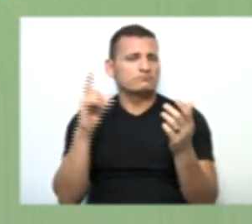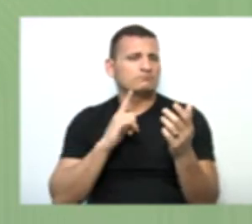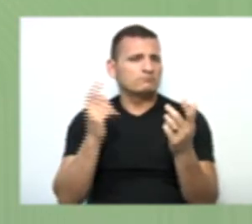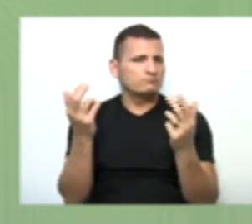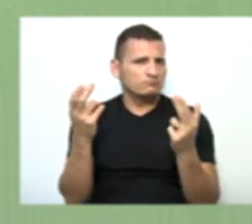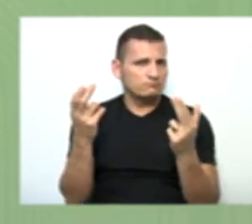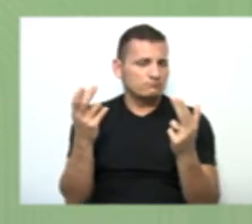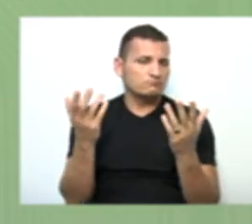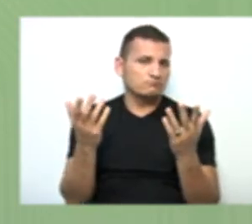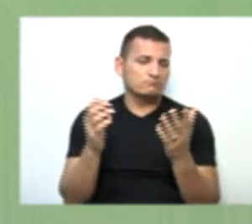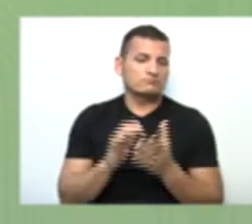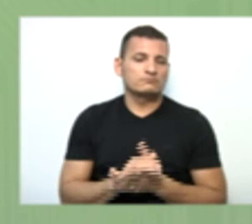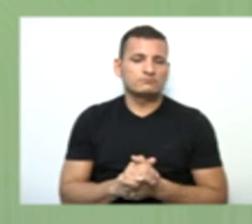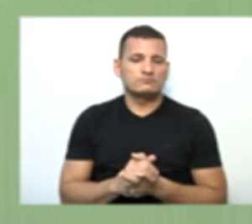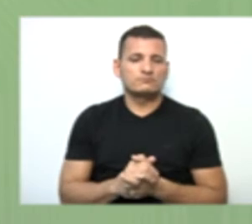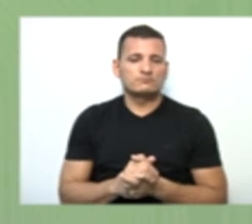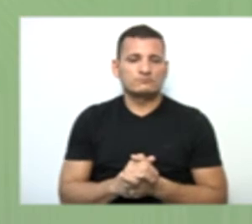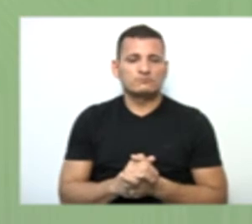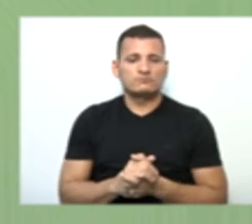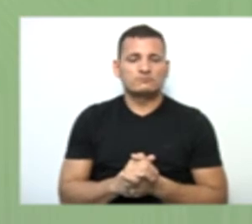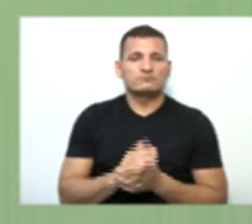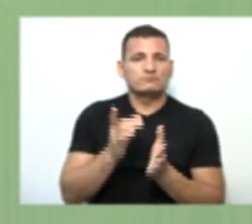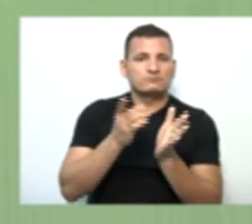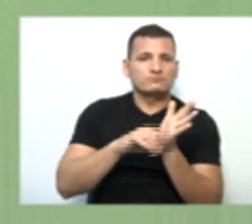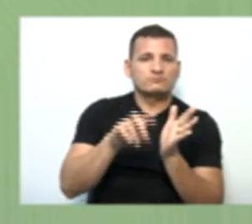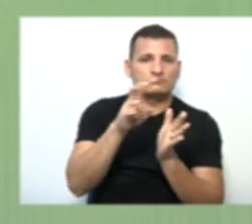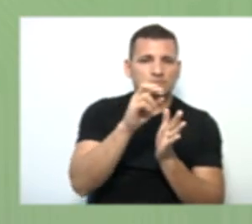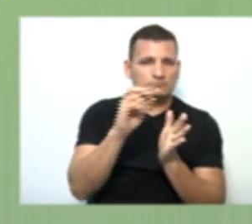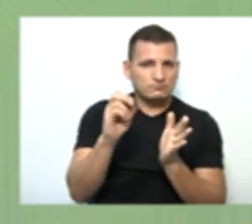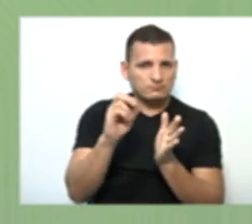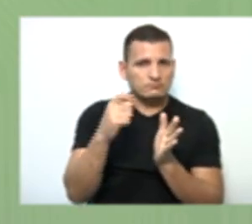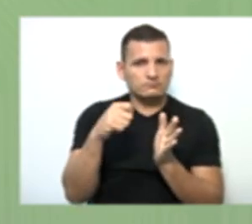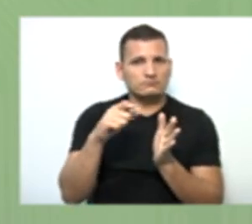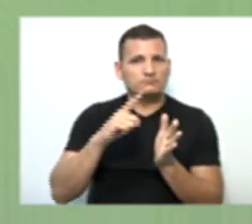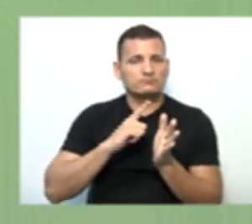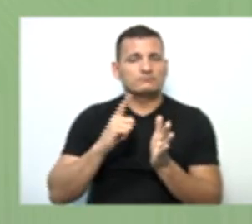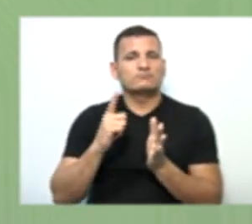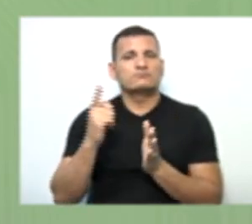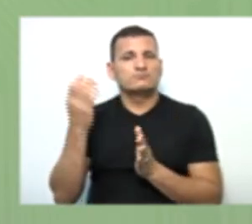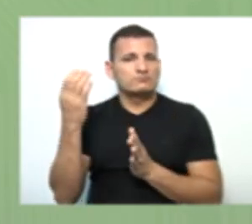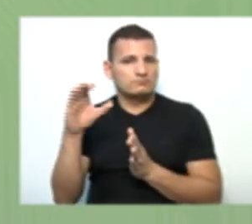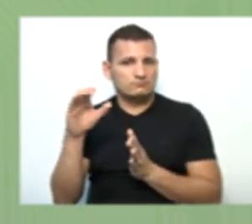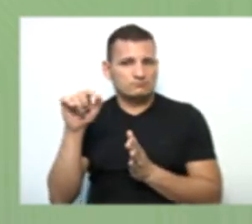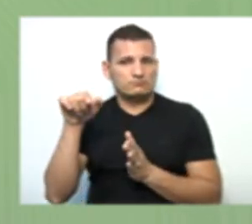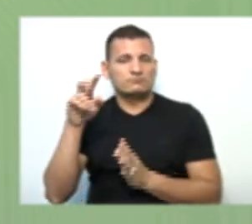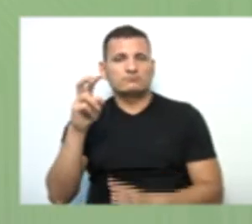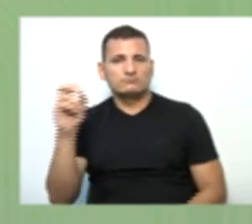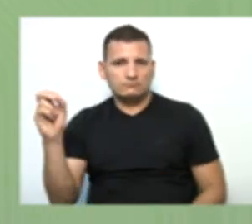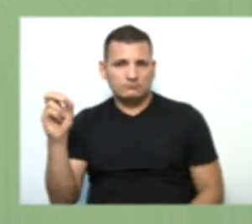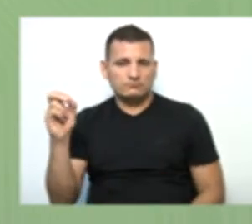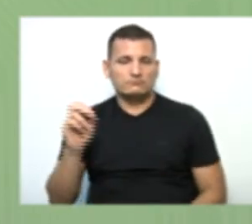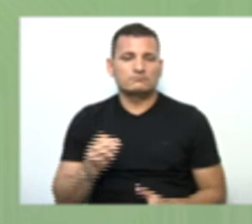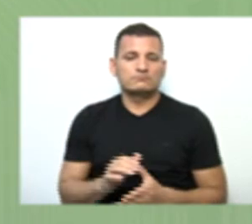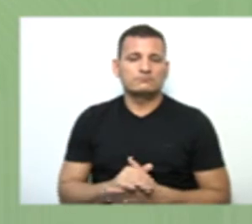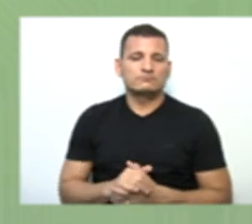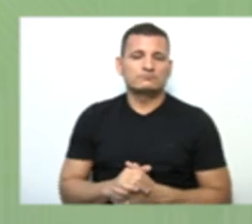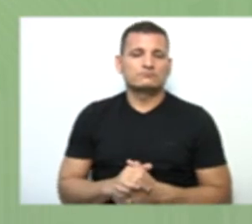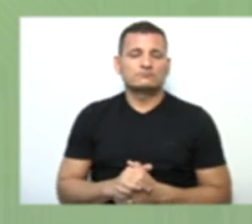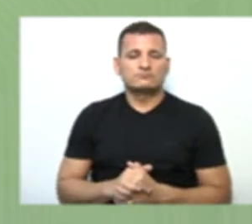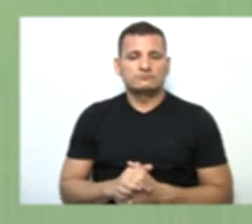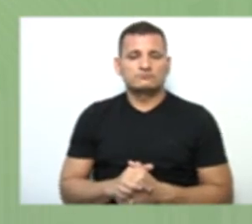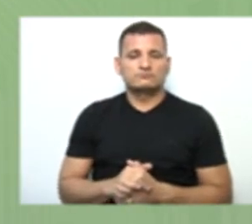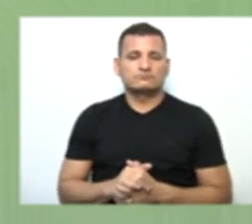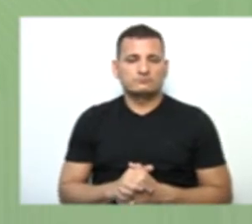Então, todos um débito de 500 deverão ter um respectivo crédito de 500. O segundo ponto que devemos observar